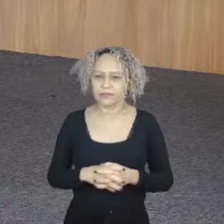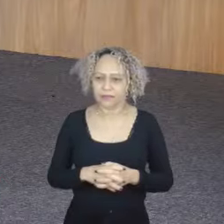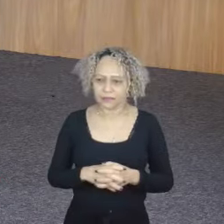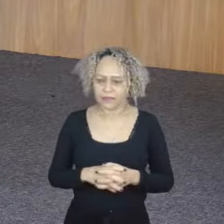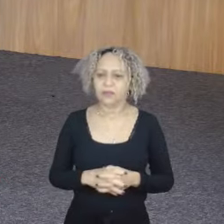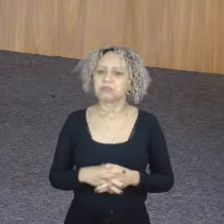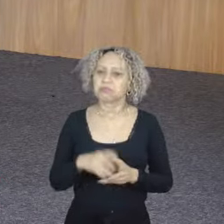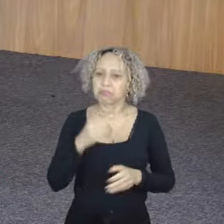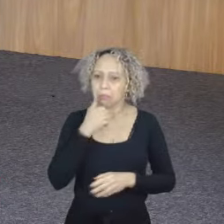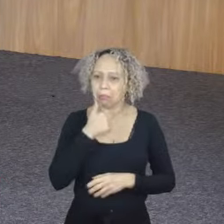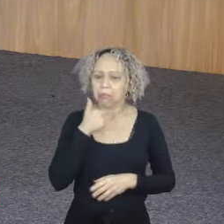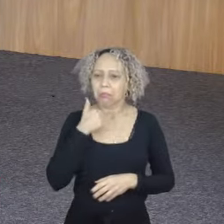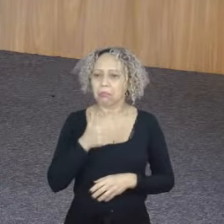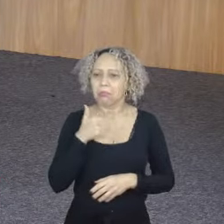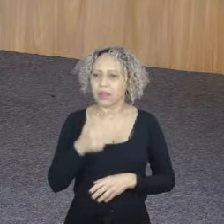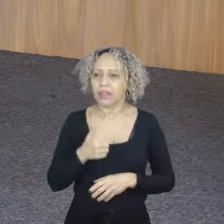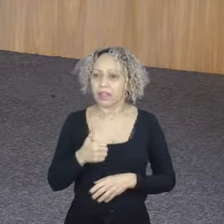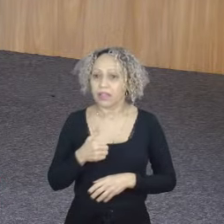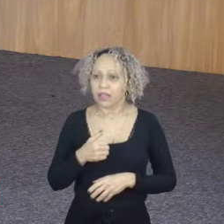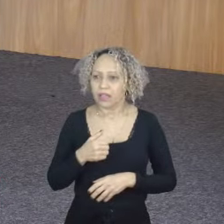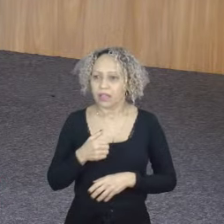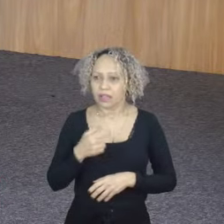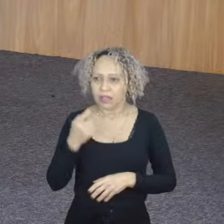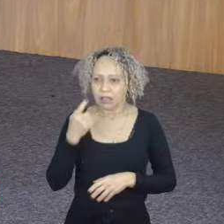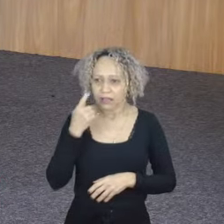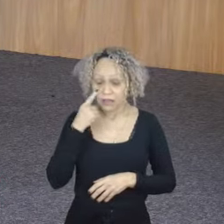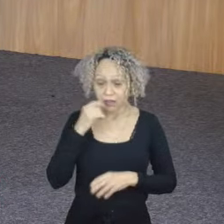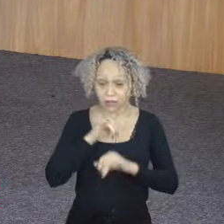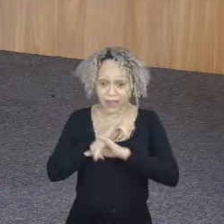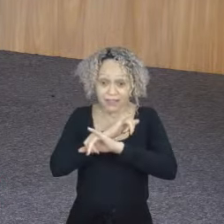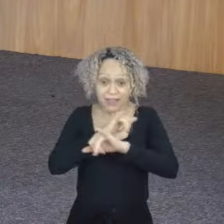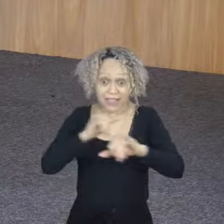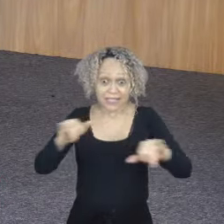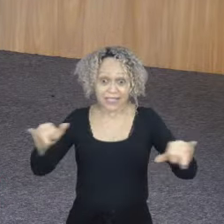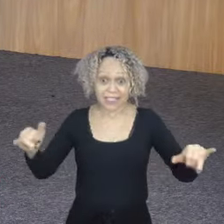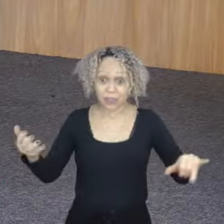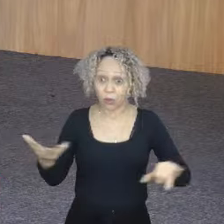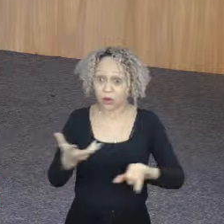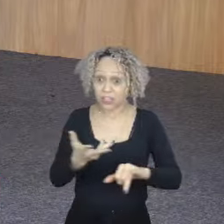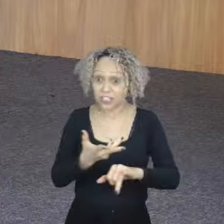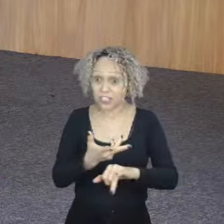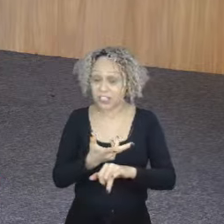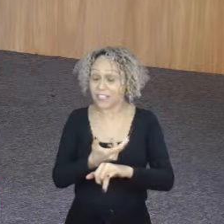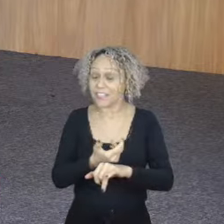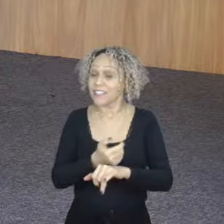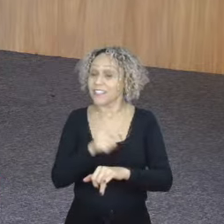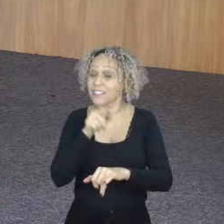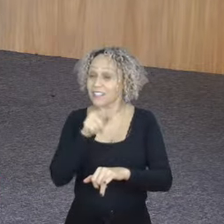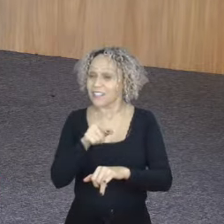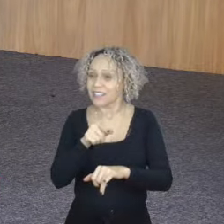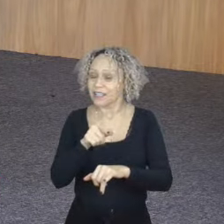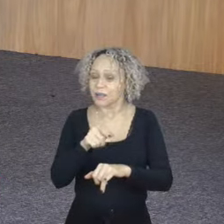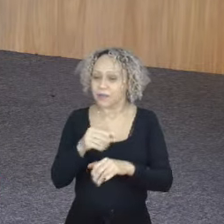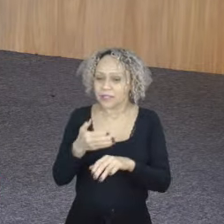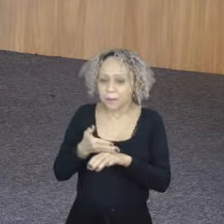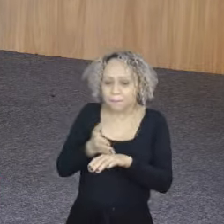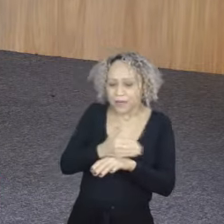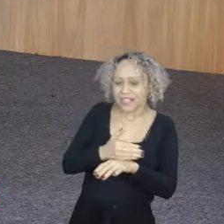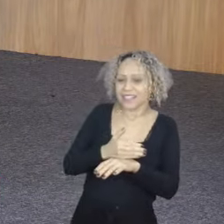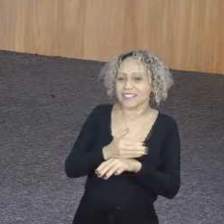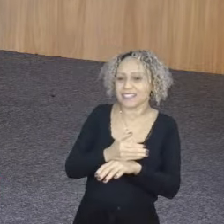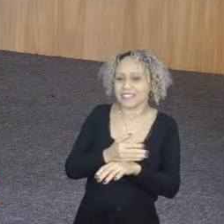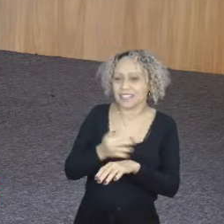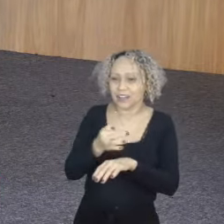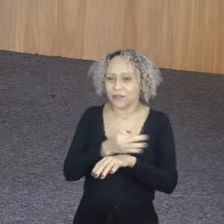Muito bem, e eu quero deixar aqui mais uma excelente notícia aí para essa essa prévia de feriado aí que a gente vai ter,